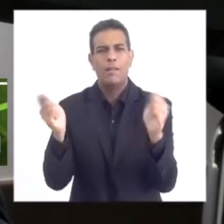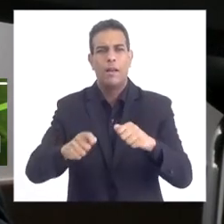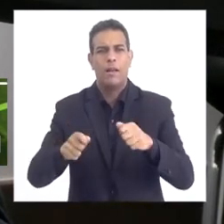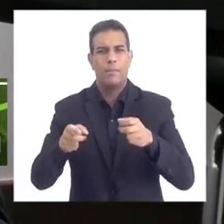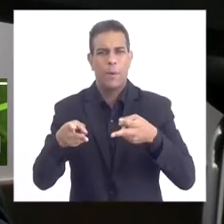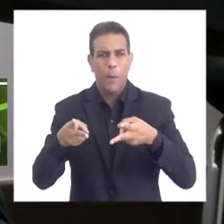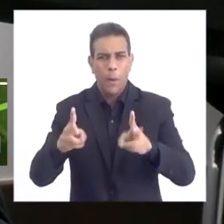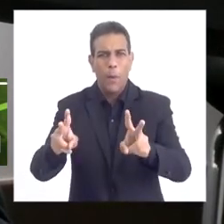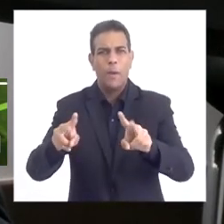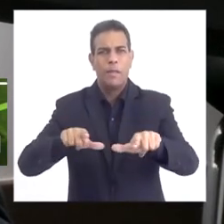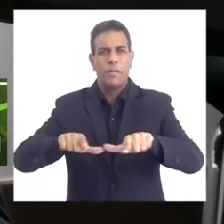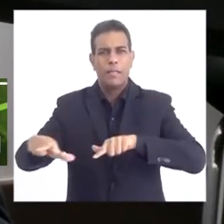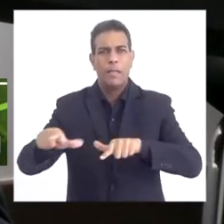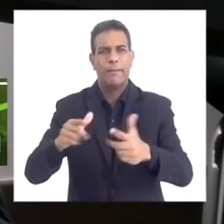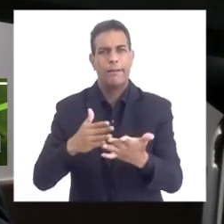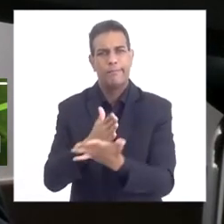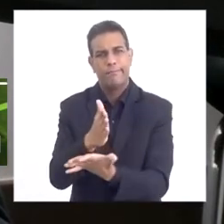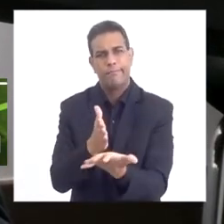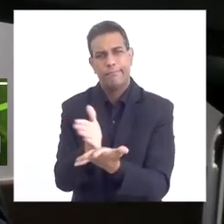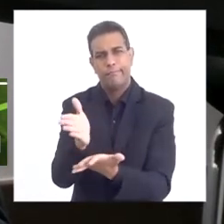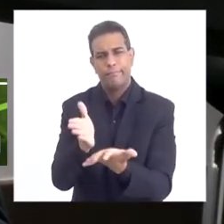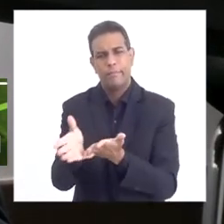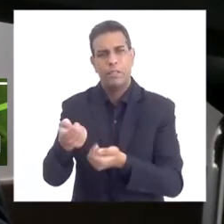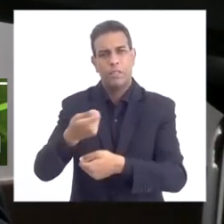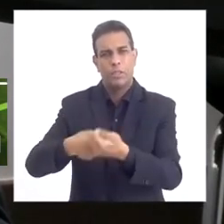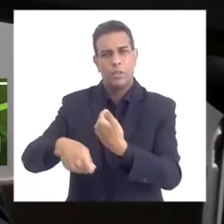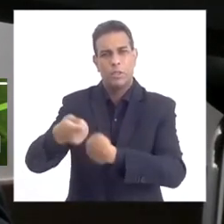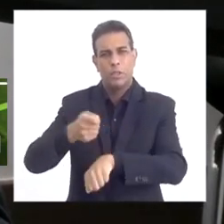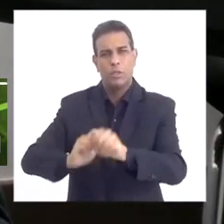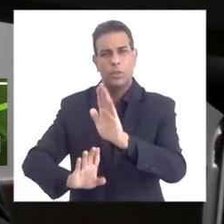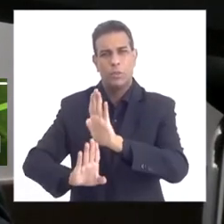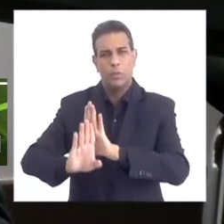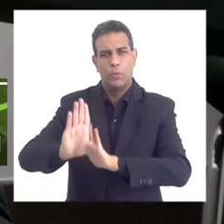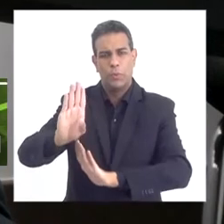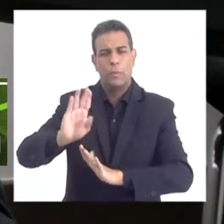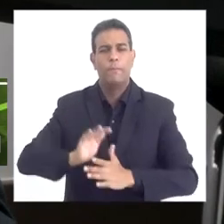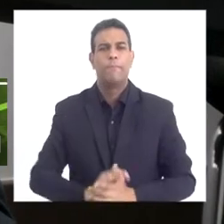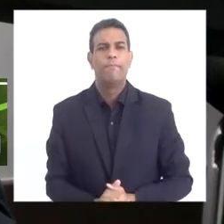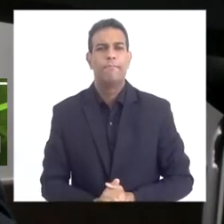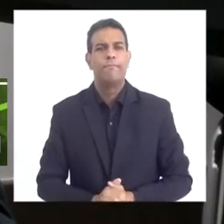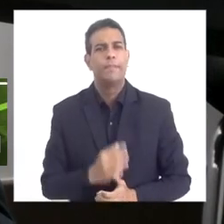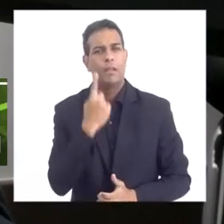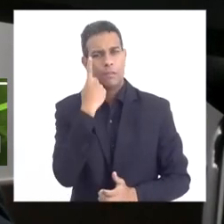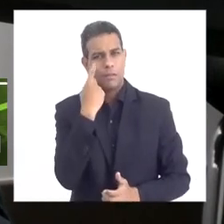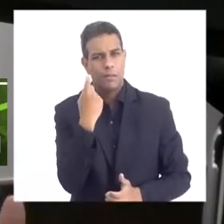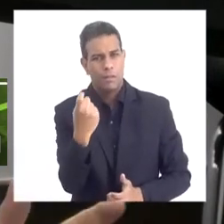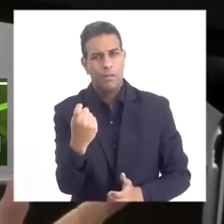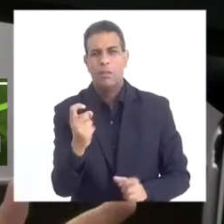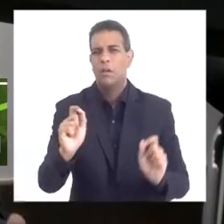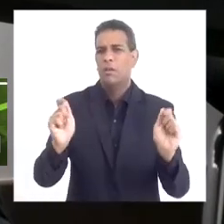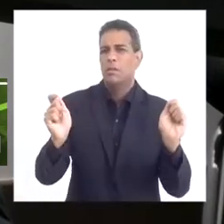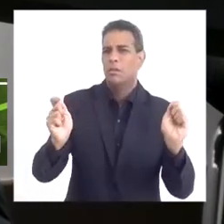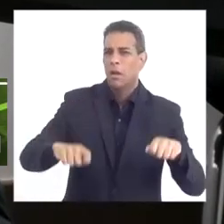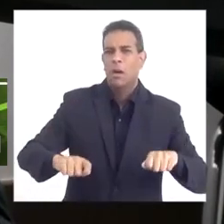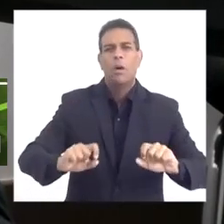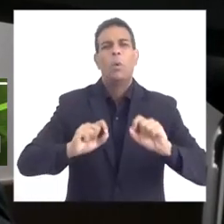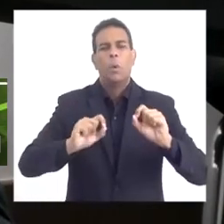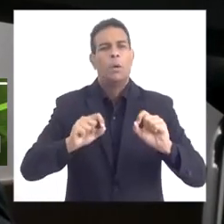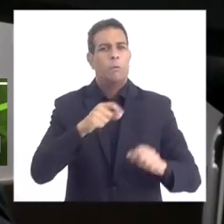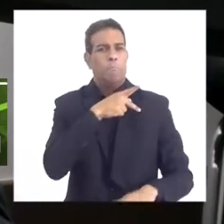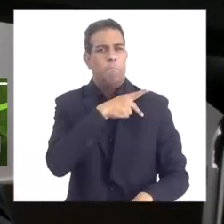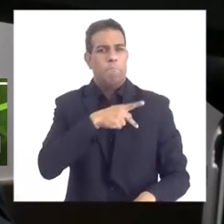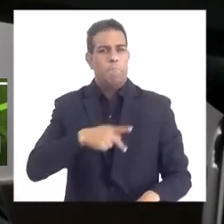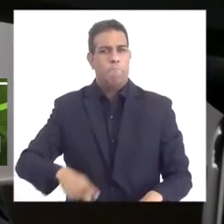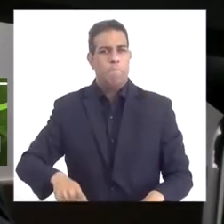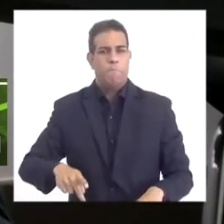retomada econômica, né? Então, eu achei que talvez fosse interessante, presidente,